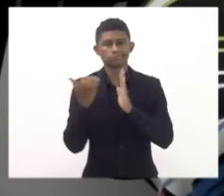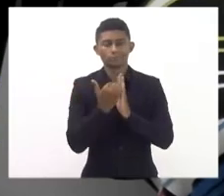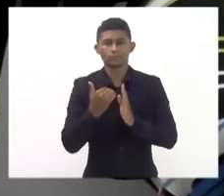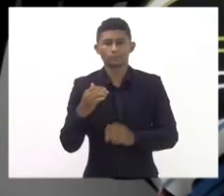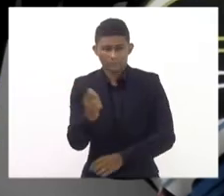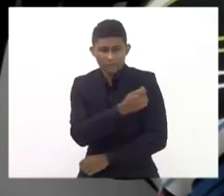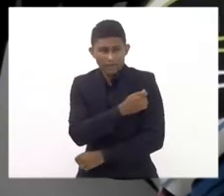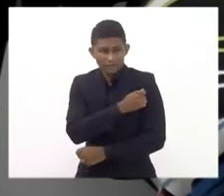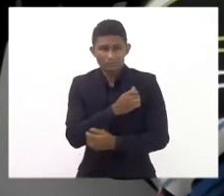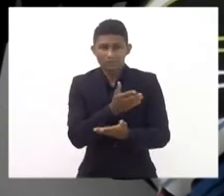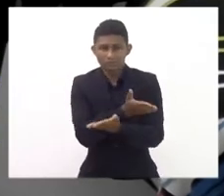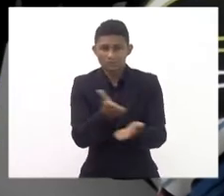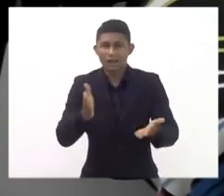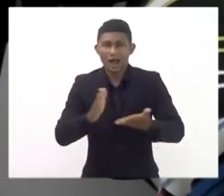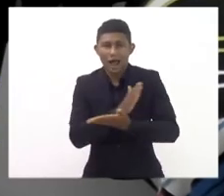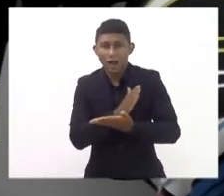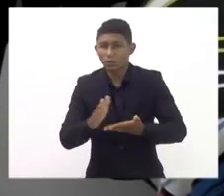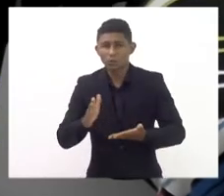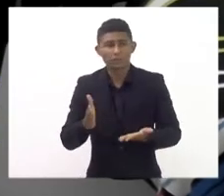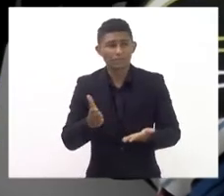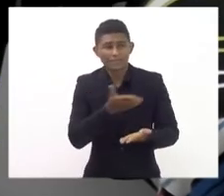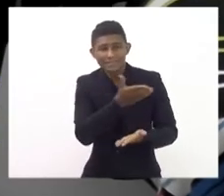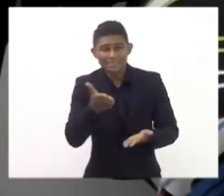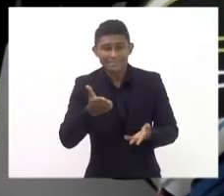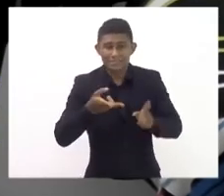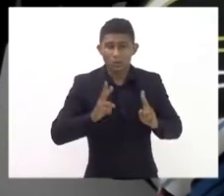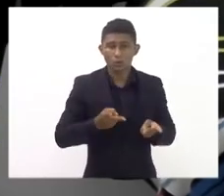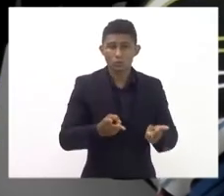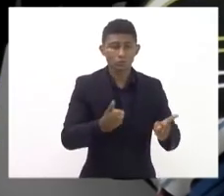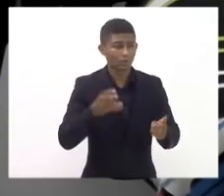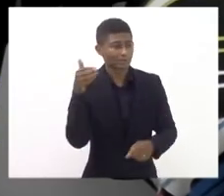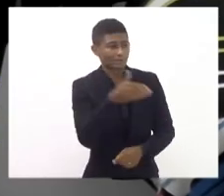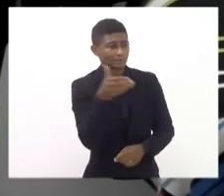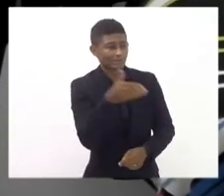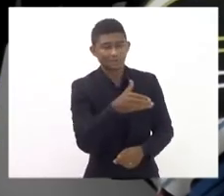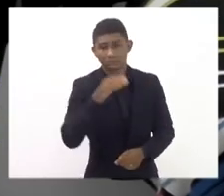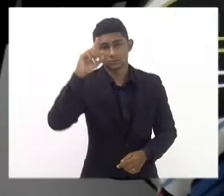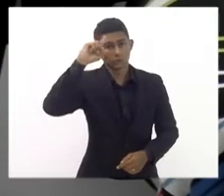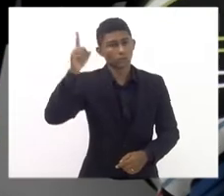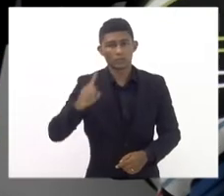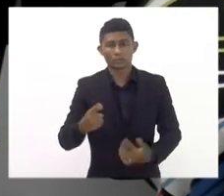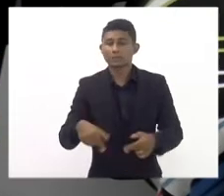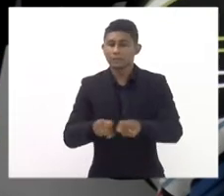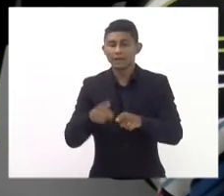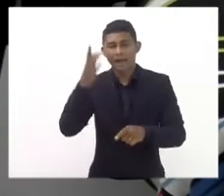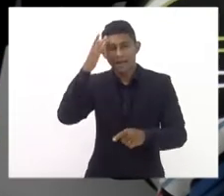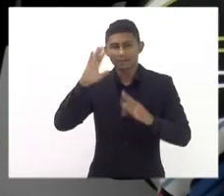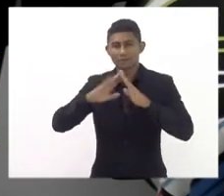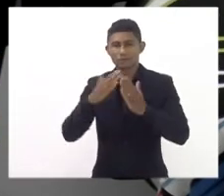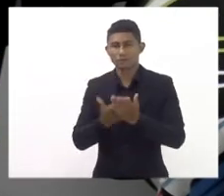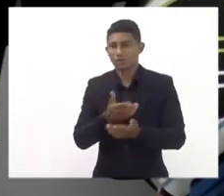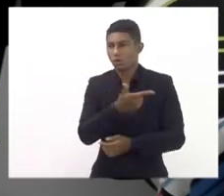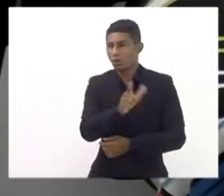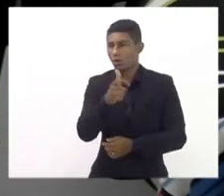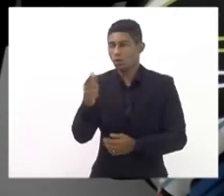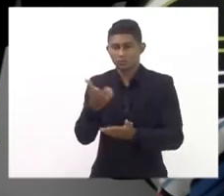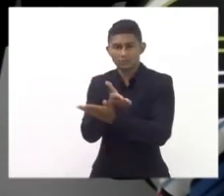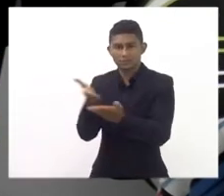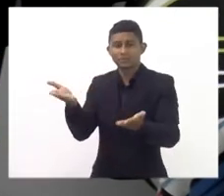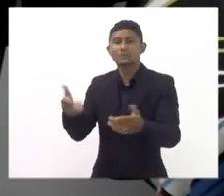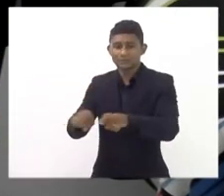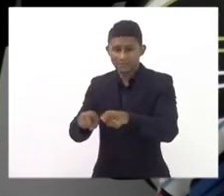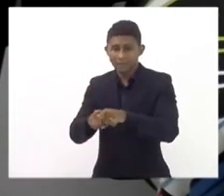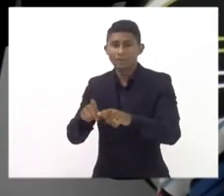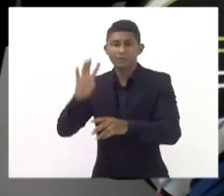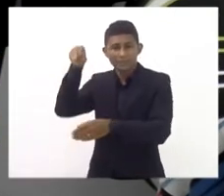vão continuar estudando na Martins Pena, acredito que aconteça talvez o mesmo com as outras escolas, porque não tem como custear o transporte, né?